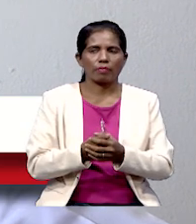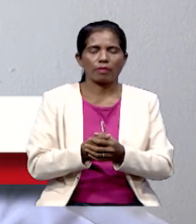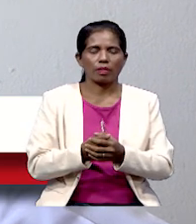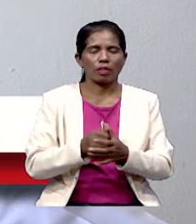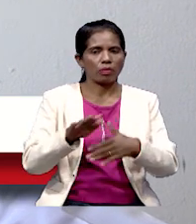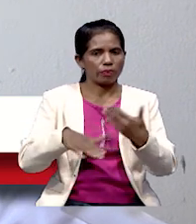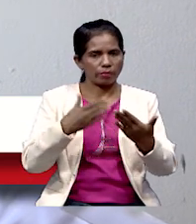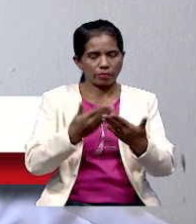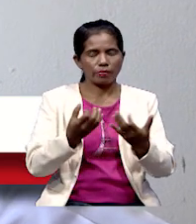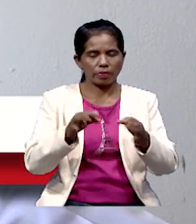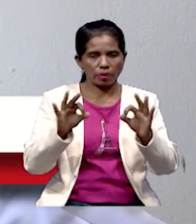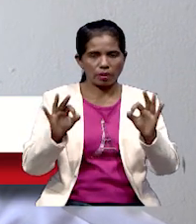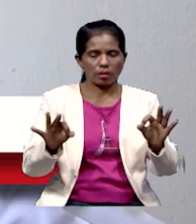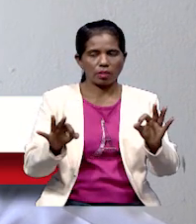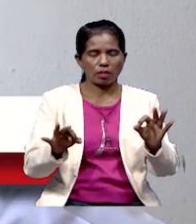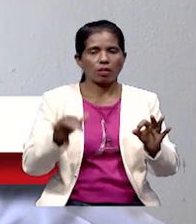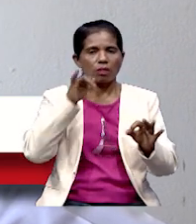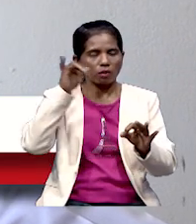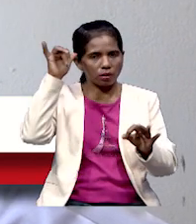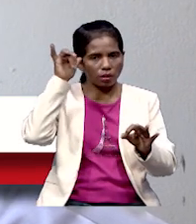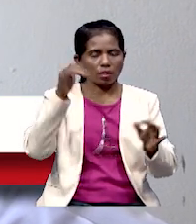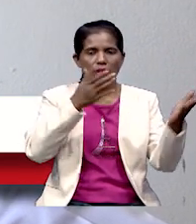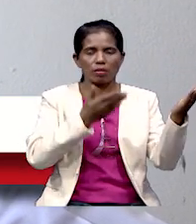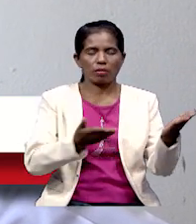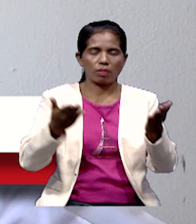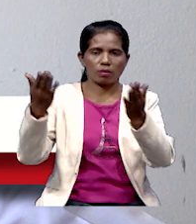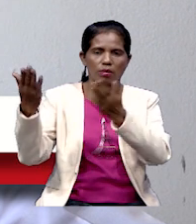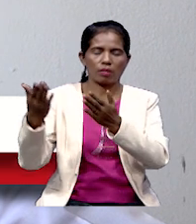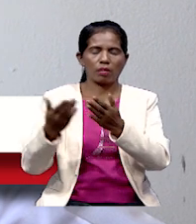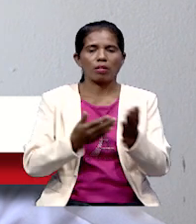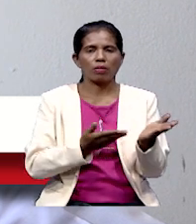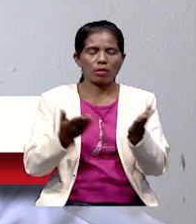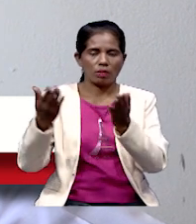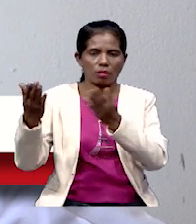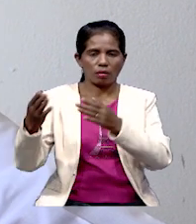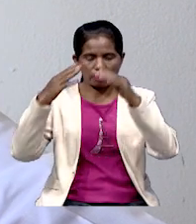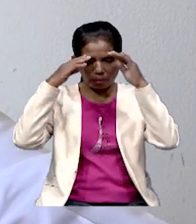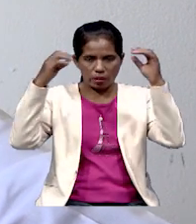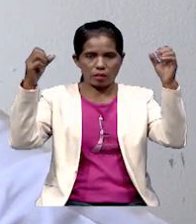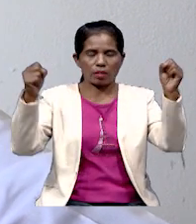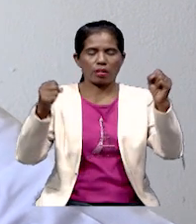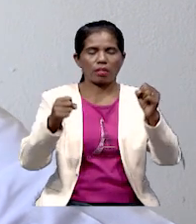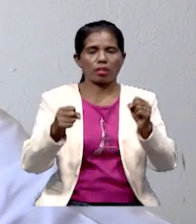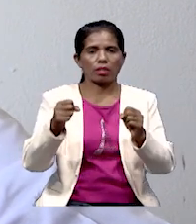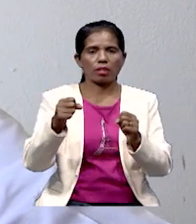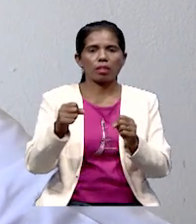Hotu tia, redação final hotu tia, o SEC, envia que eles, da Presidente da República,